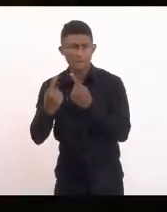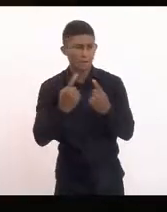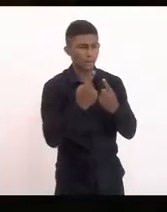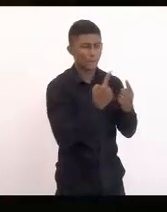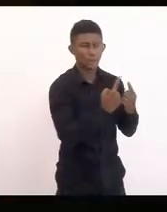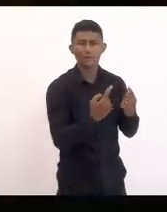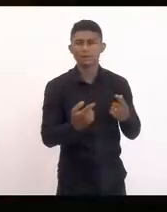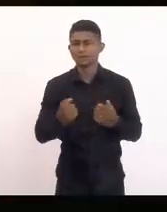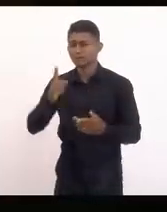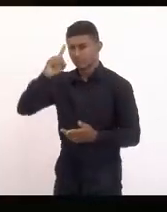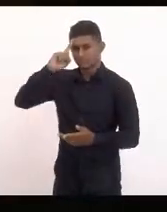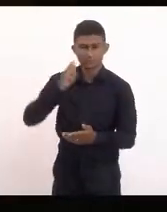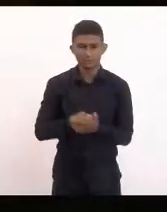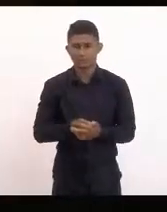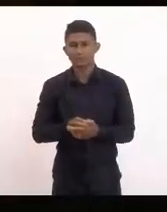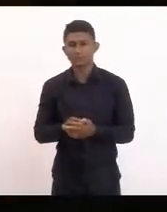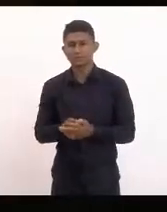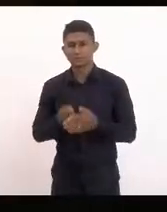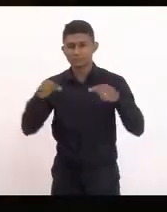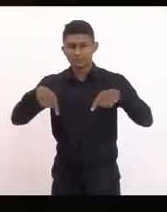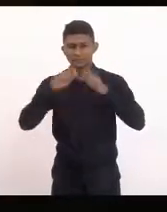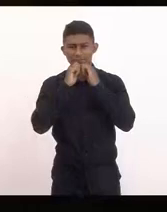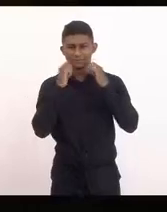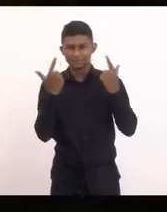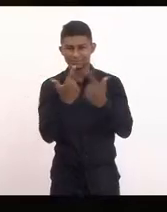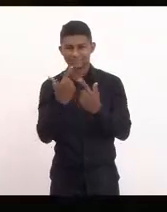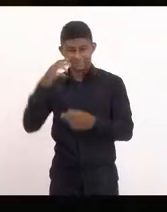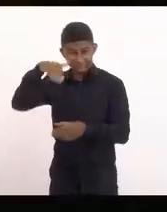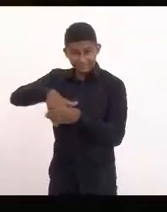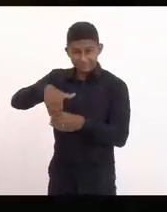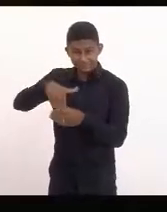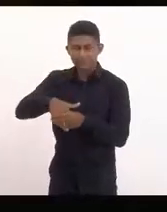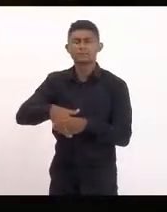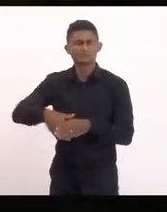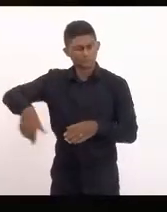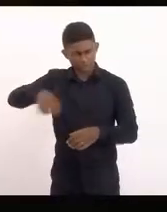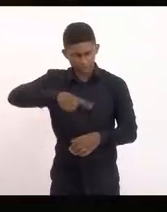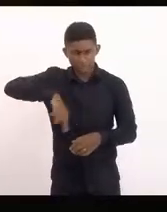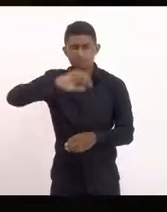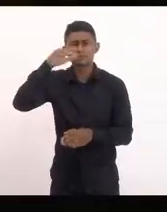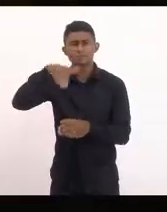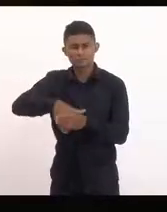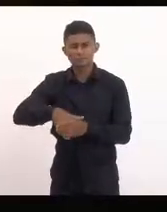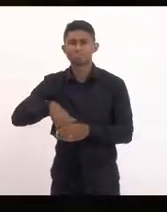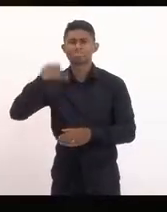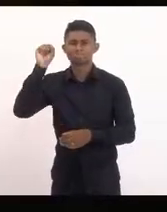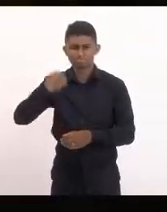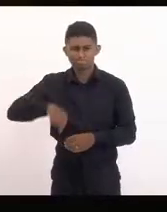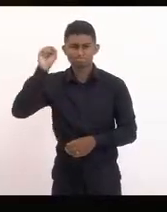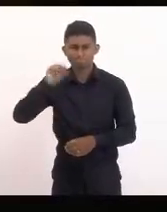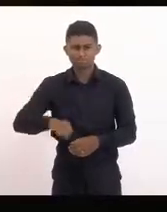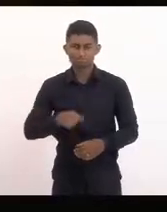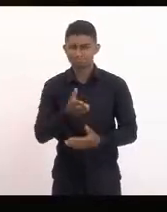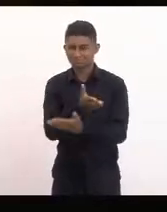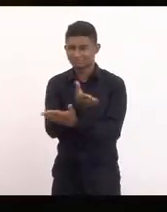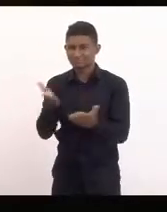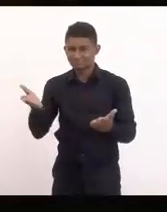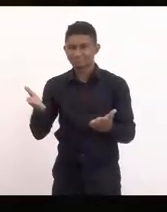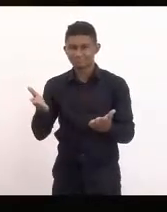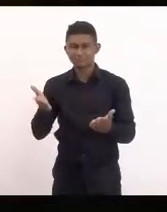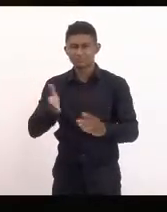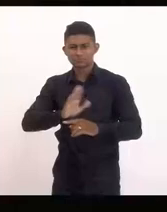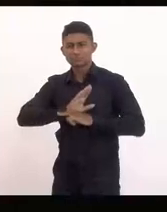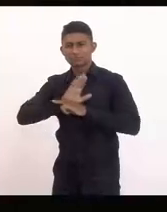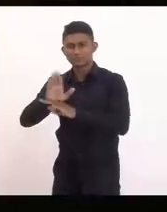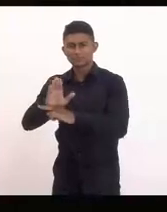elemento comum para essa casa votar. E nós votamos a favor do servidor público, daqueles